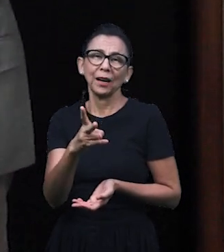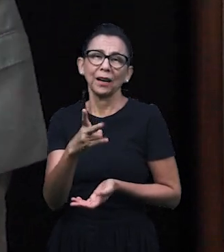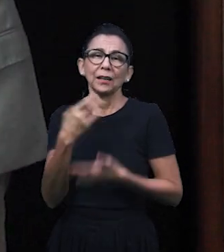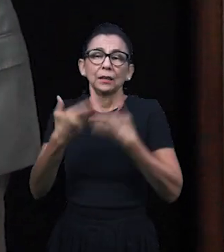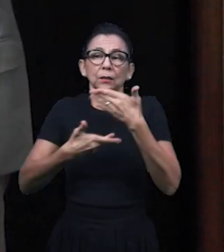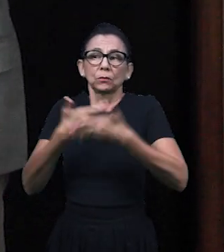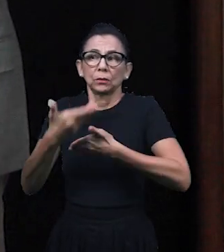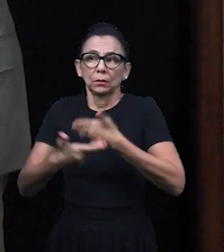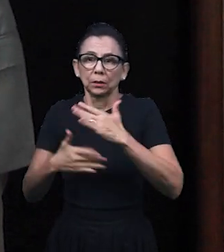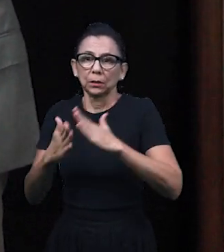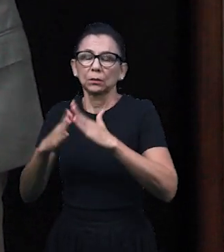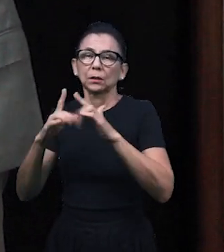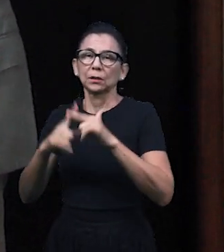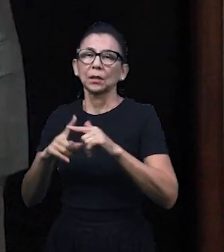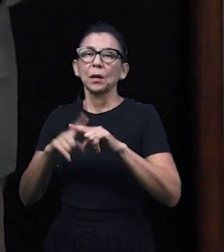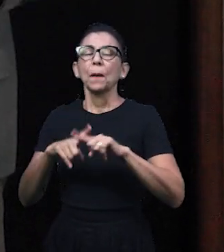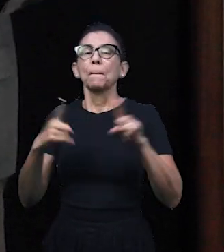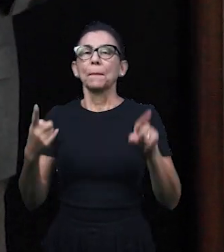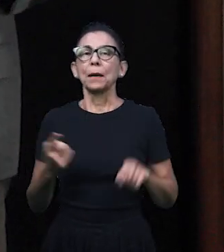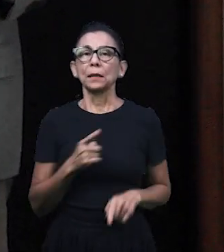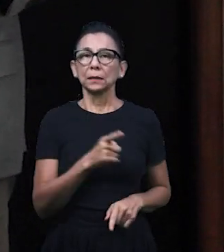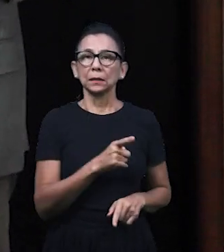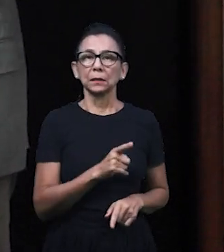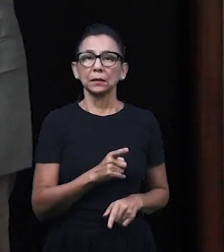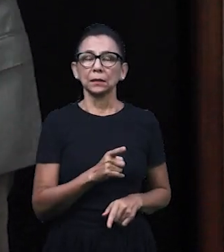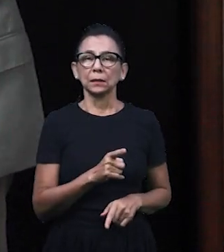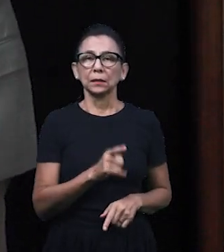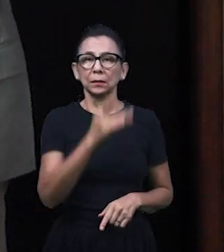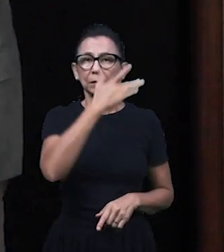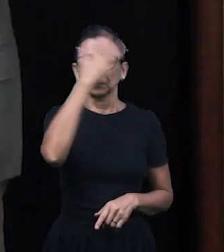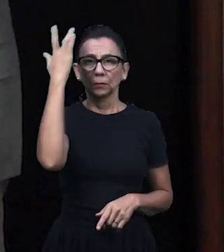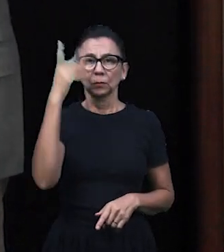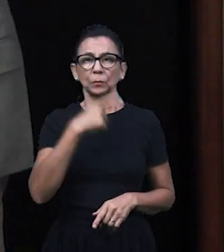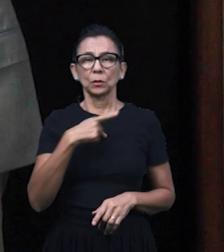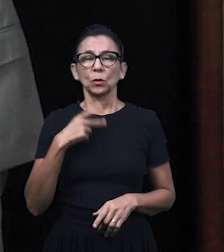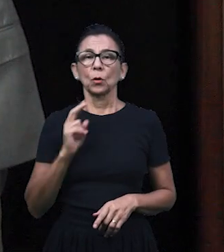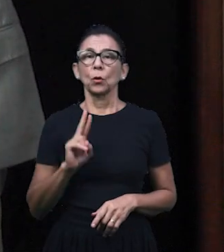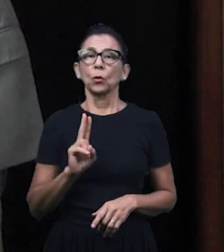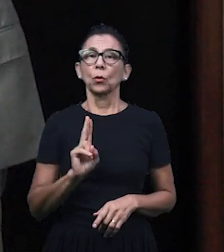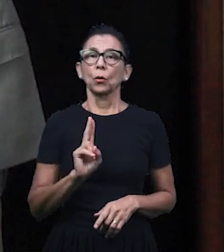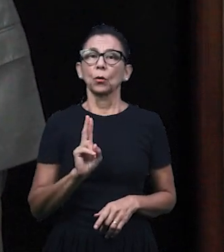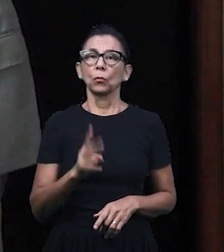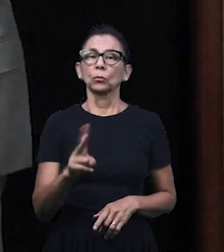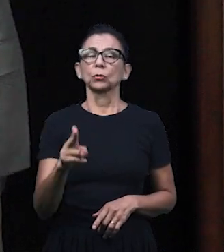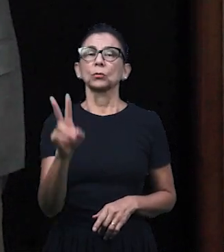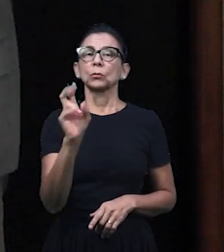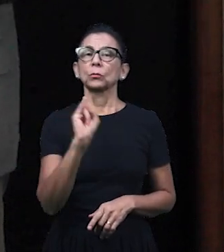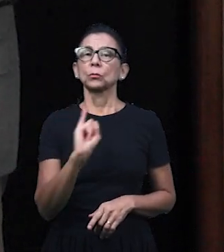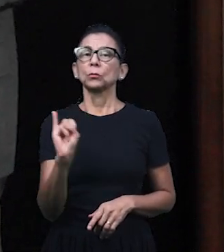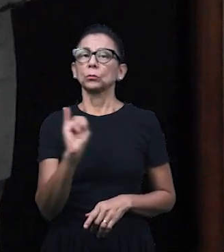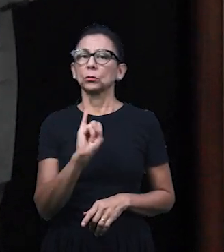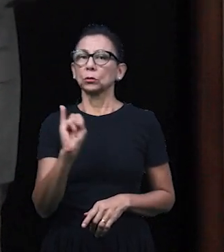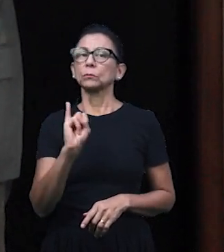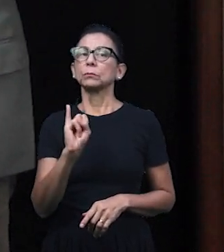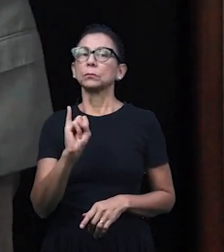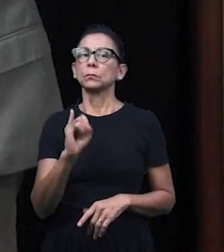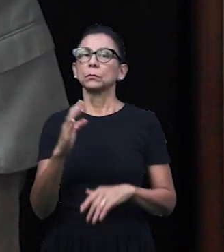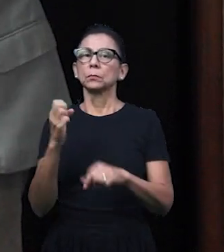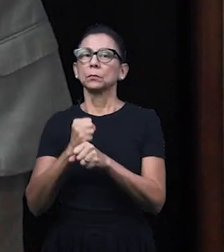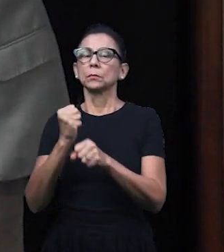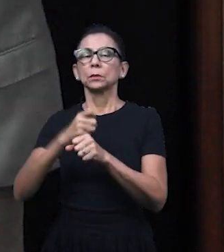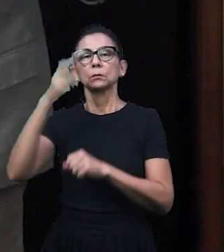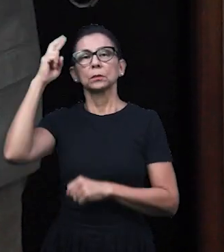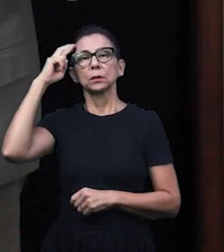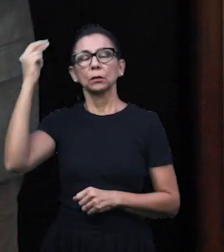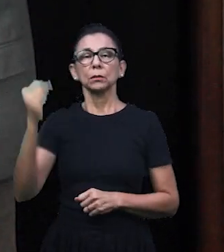de que aquele servo, ele é útil para a obra do Senhor, ele é amado pela igreja e por isso ele recebe ali, ele